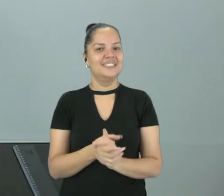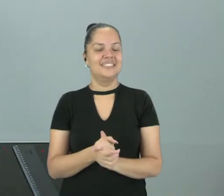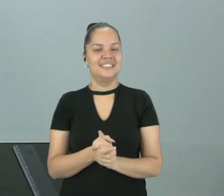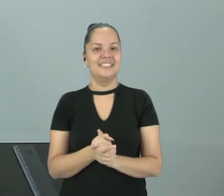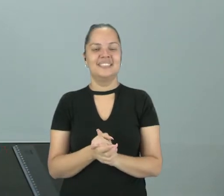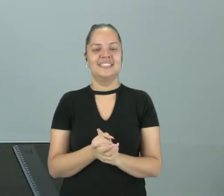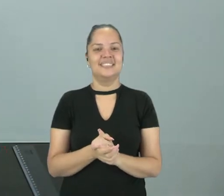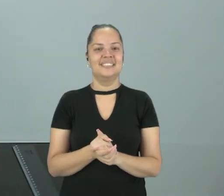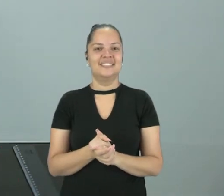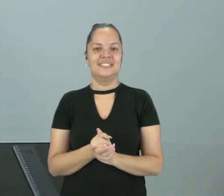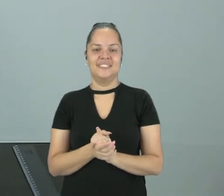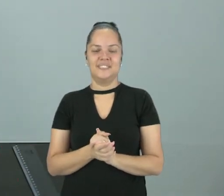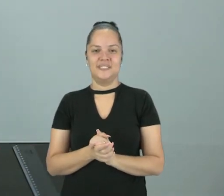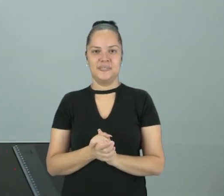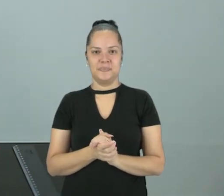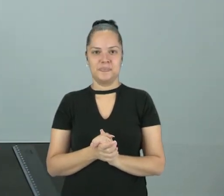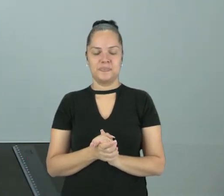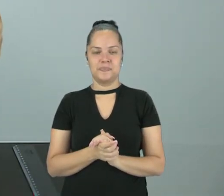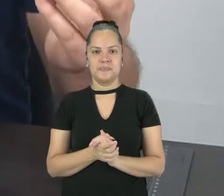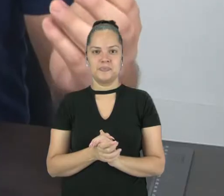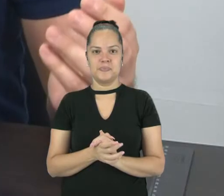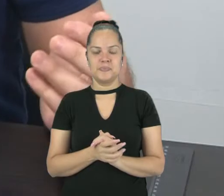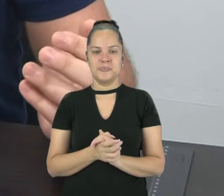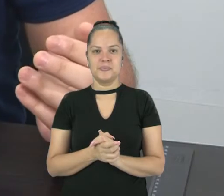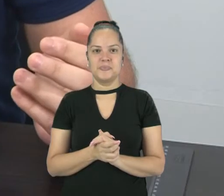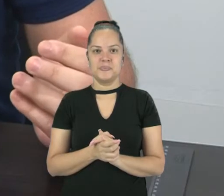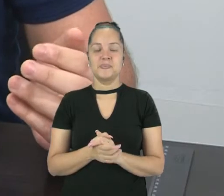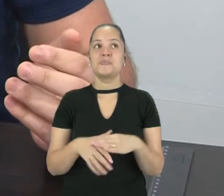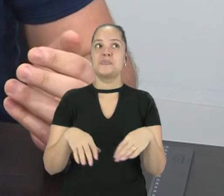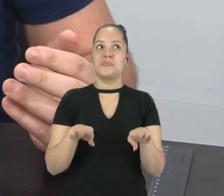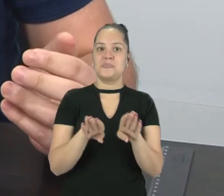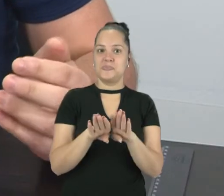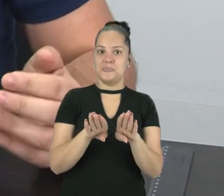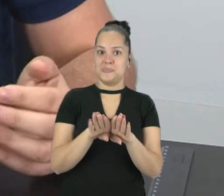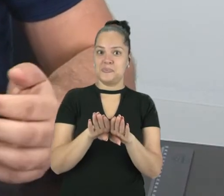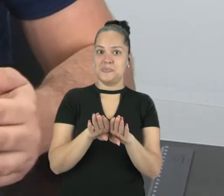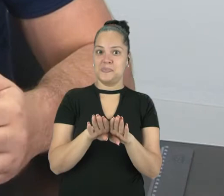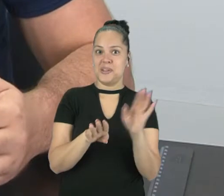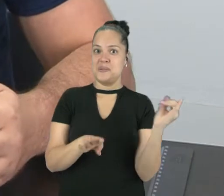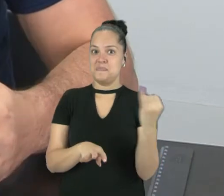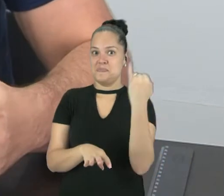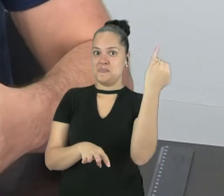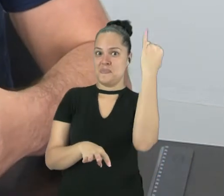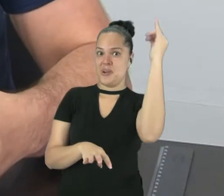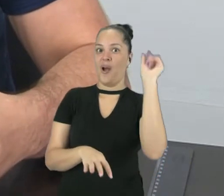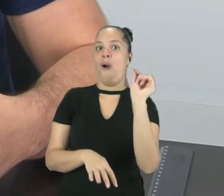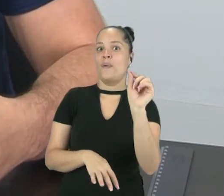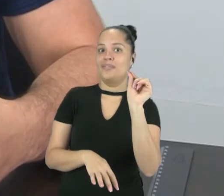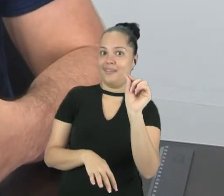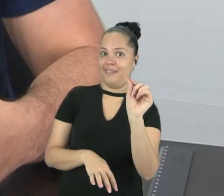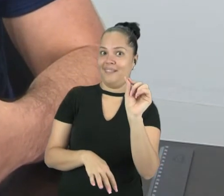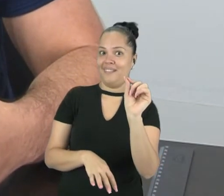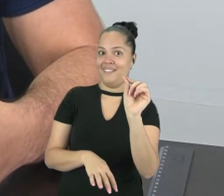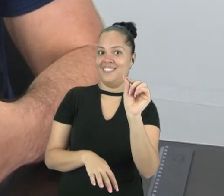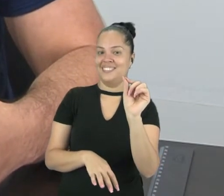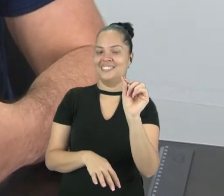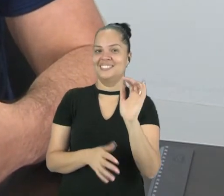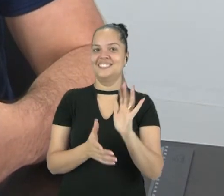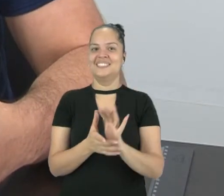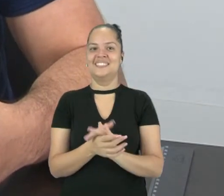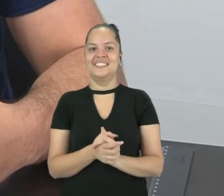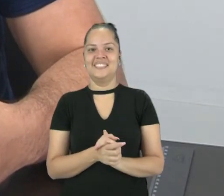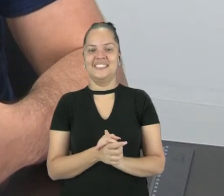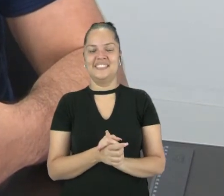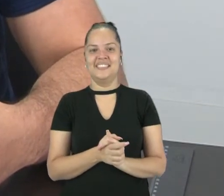E também temos uma das rainhas do nosso Arraial né que é